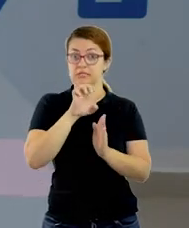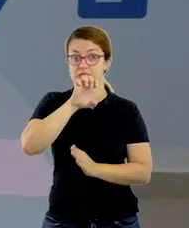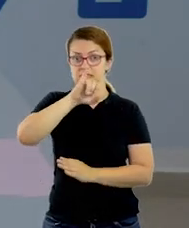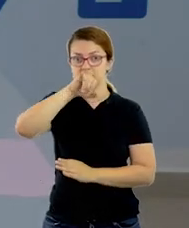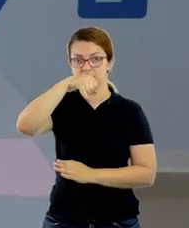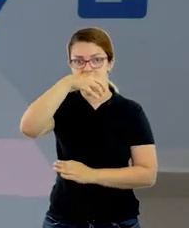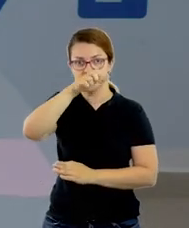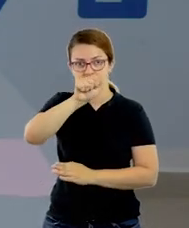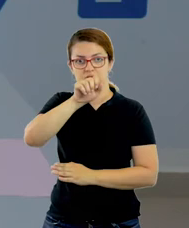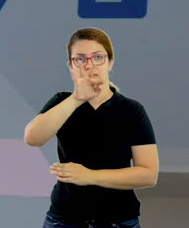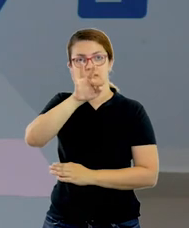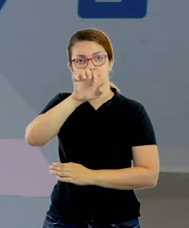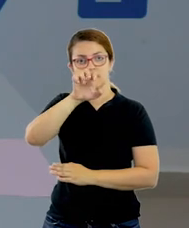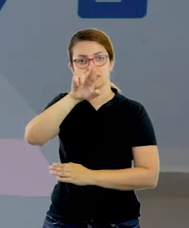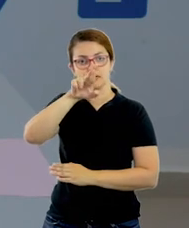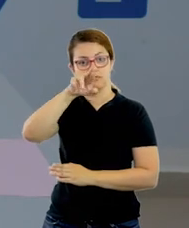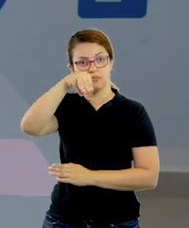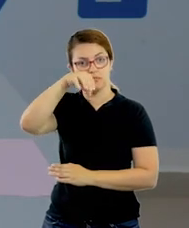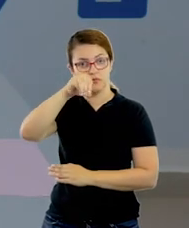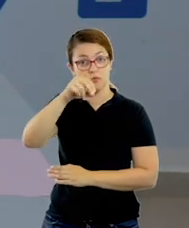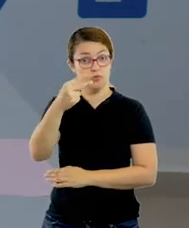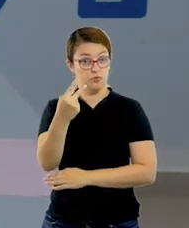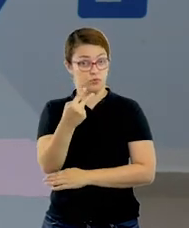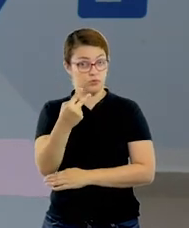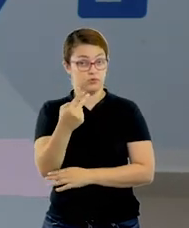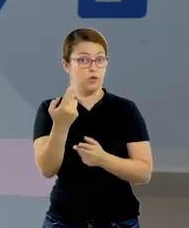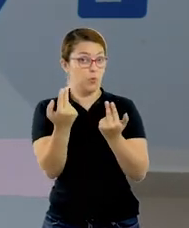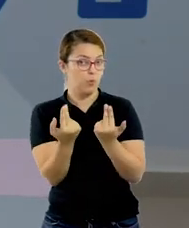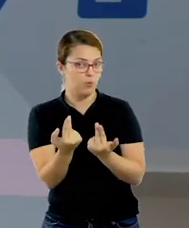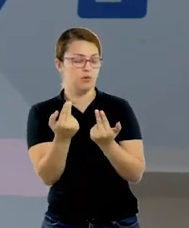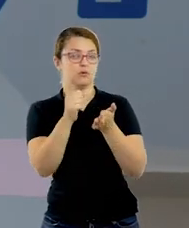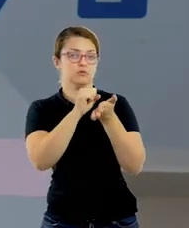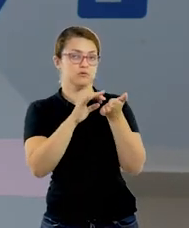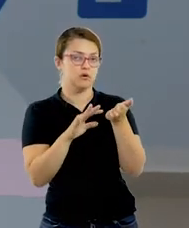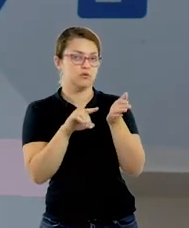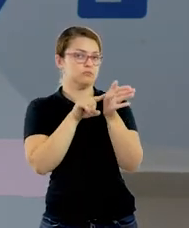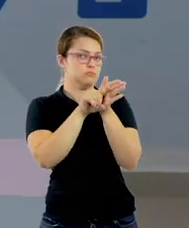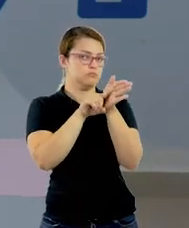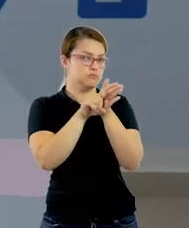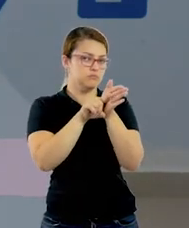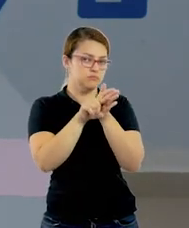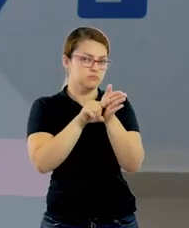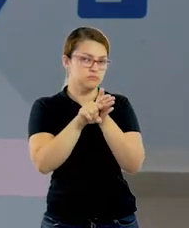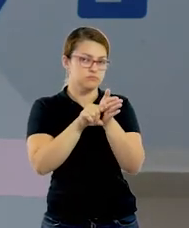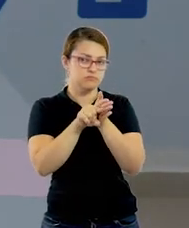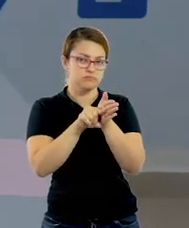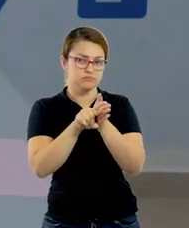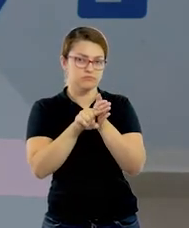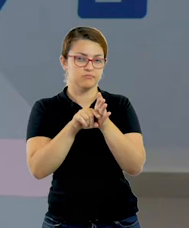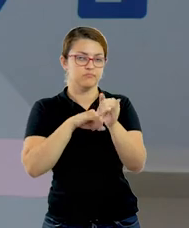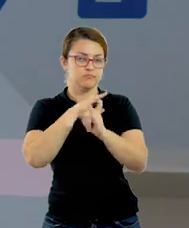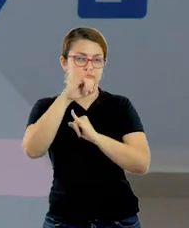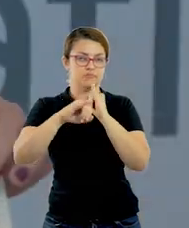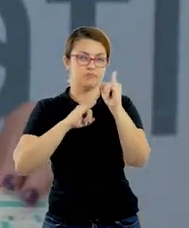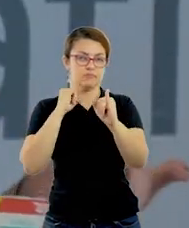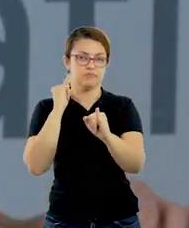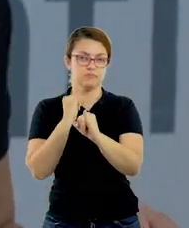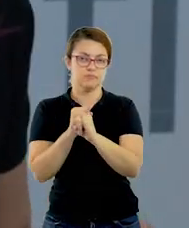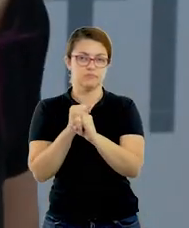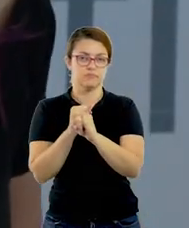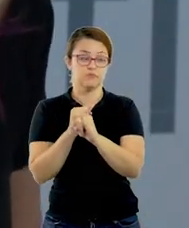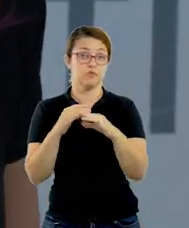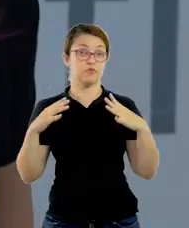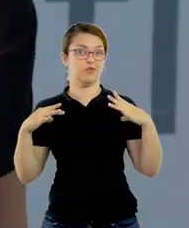termo dois vai realizar a mesma atividade porém vocês vão pesquisar na internet